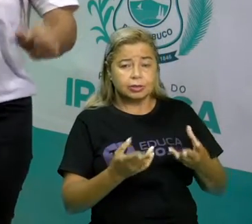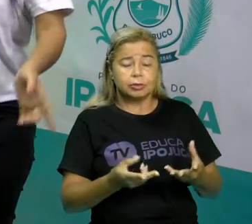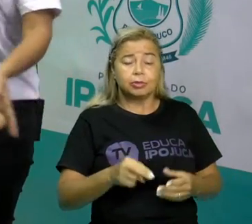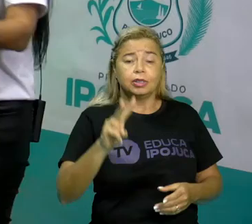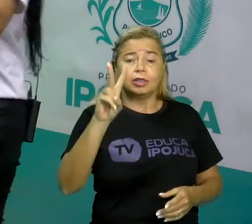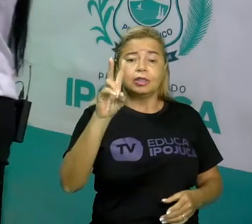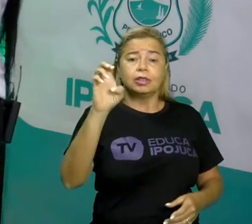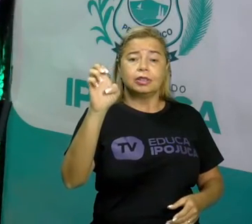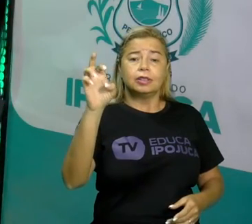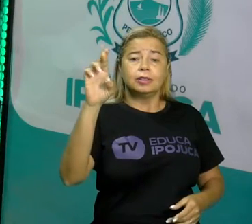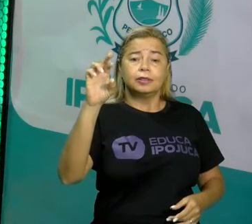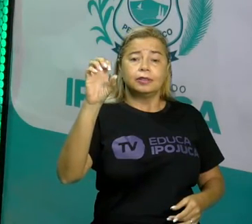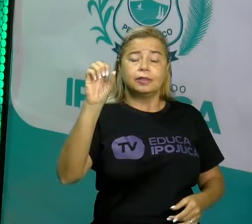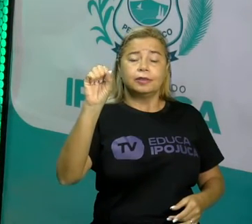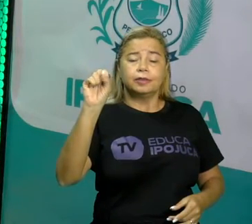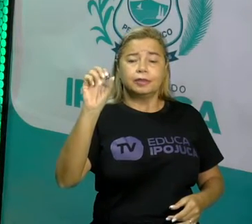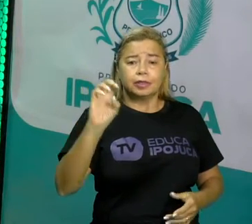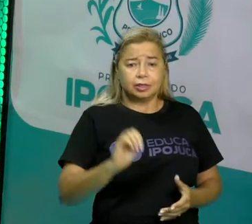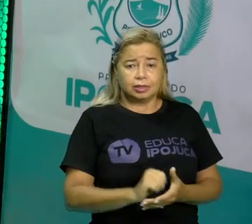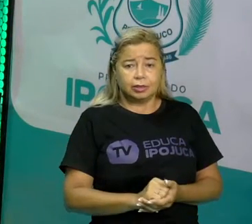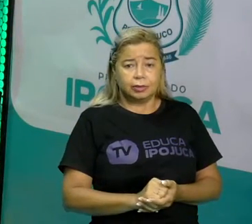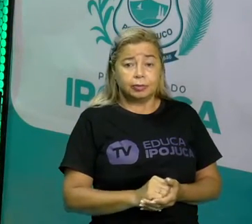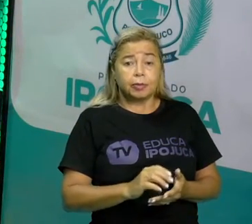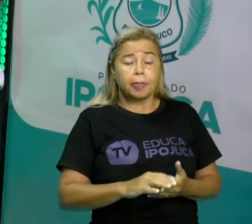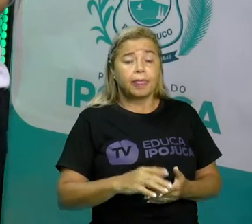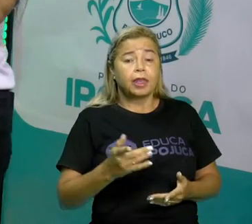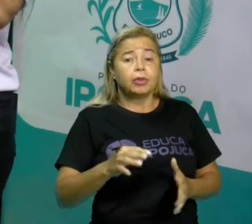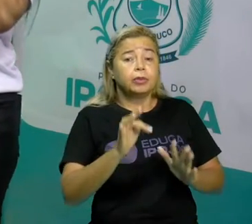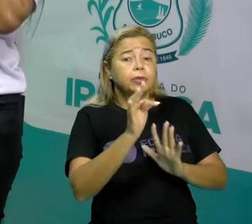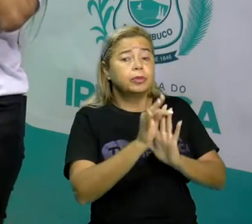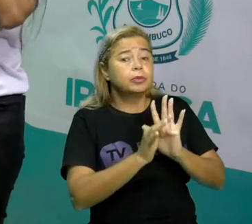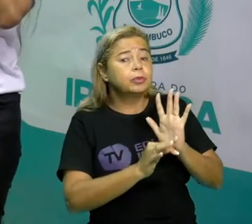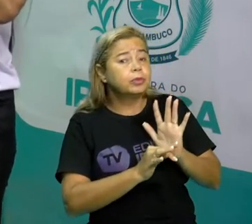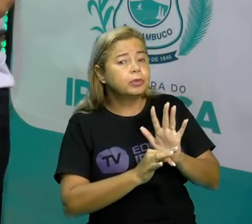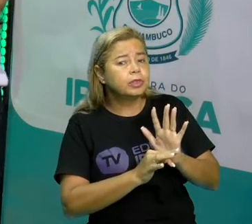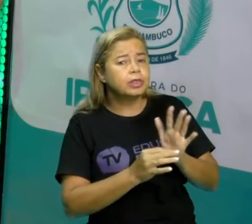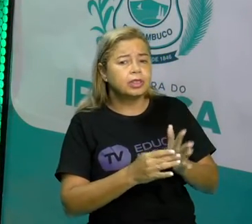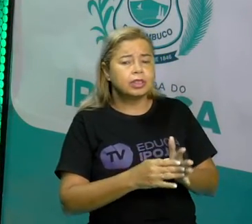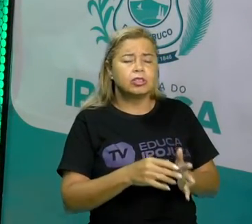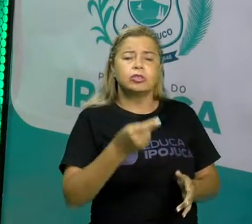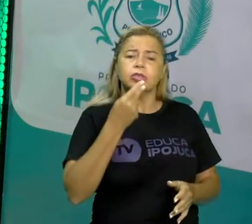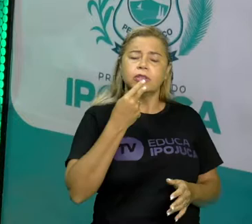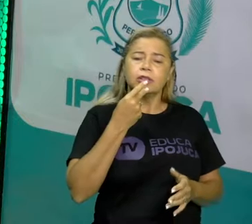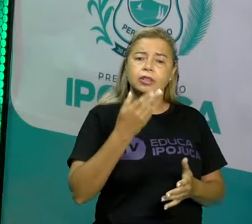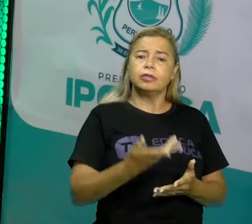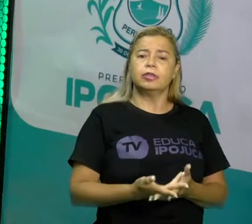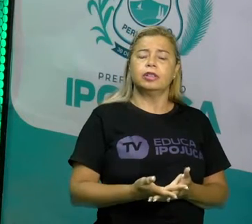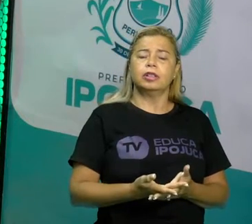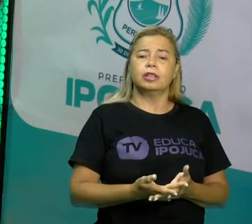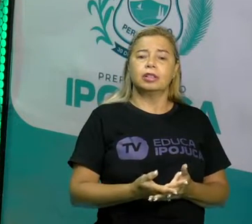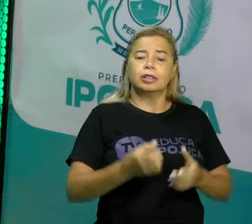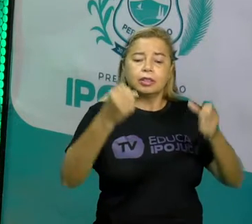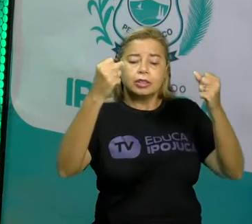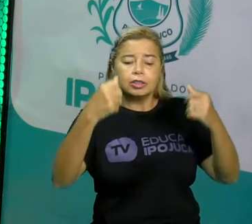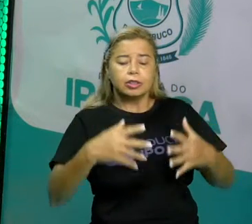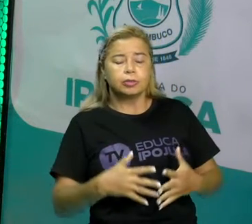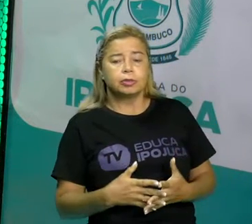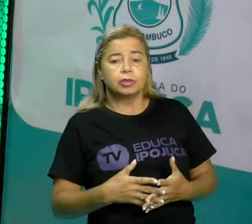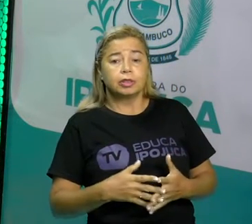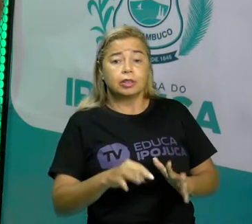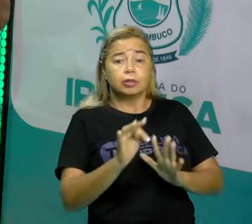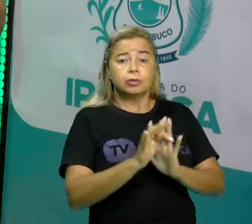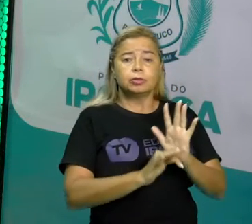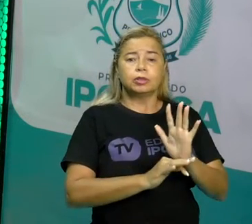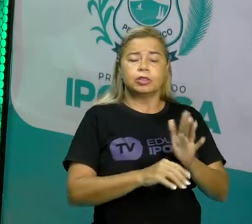dizendo que o elefantinho, ele está fazendo uma pergunta. Onde vais, elefantinho, correndo pelo